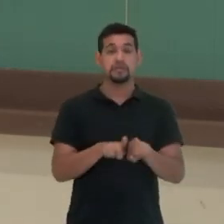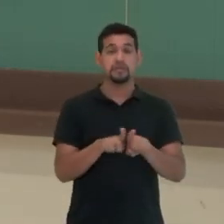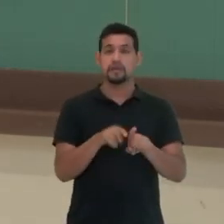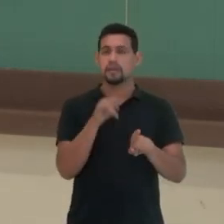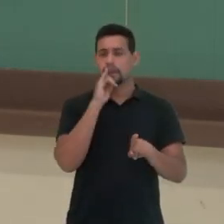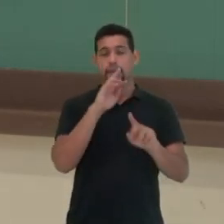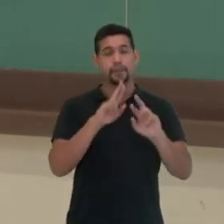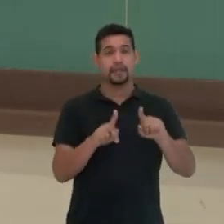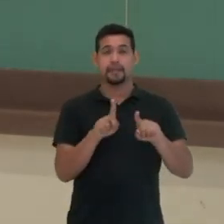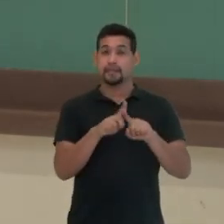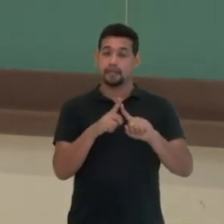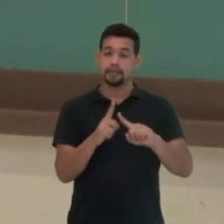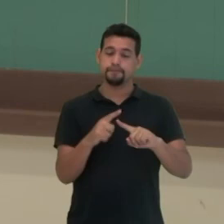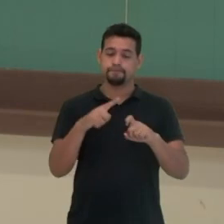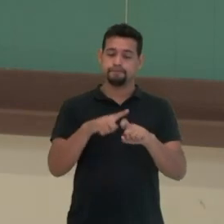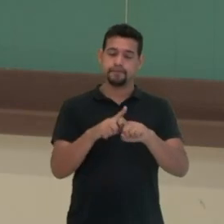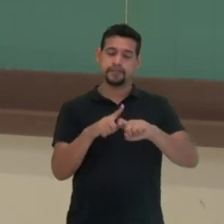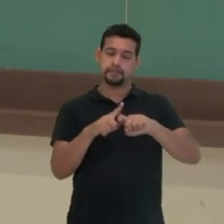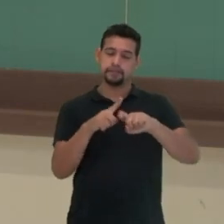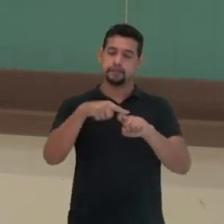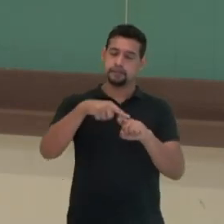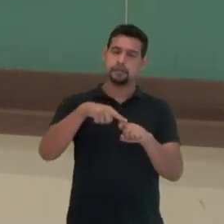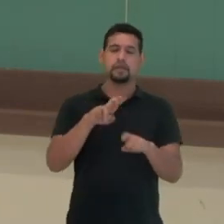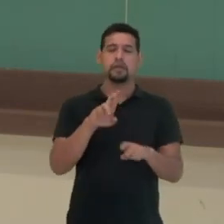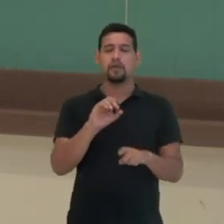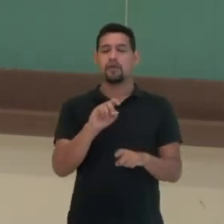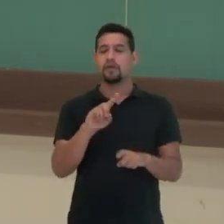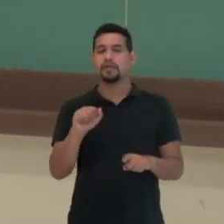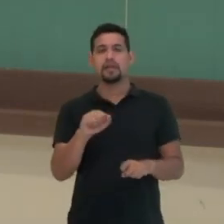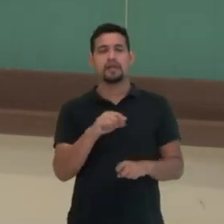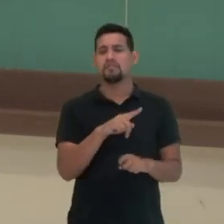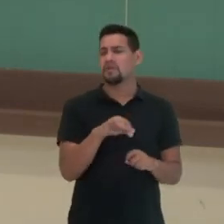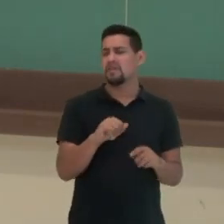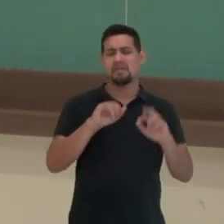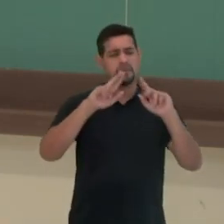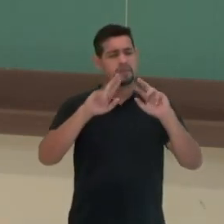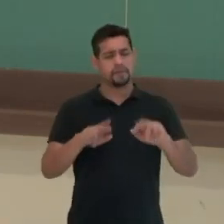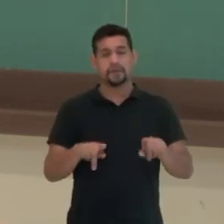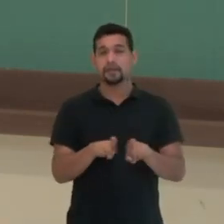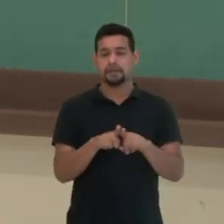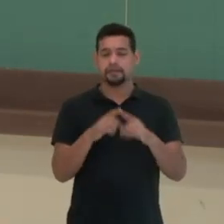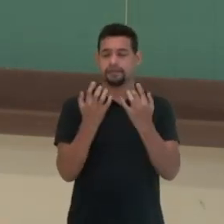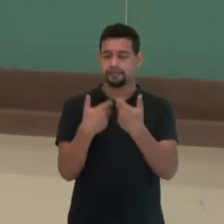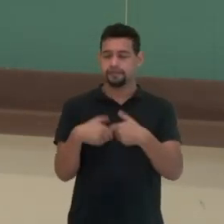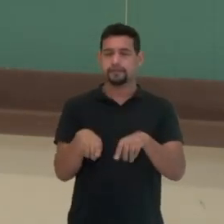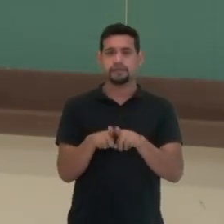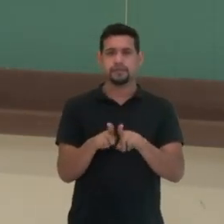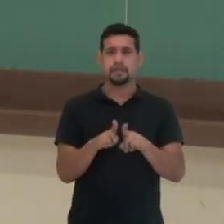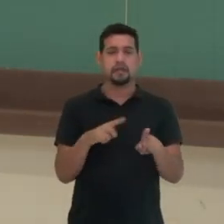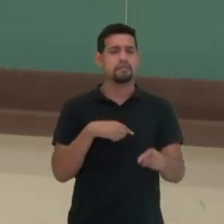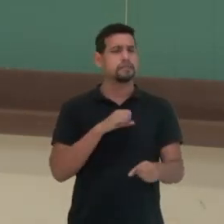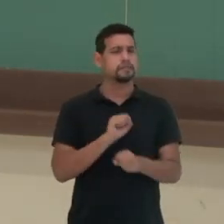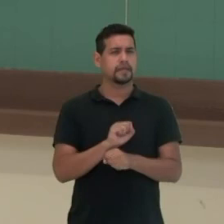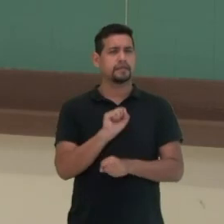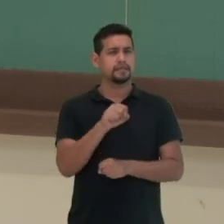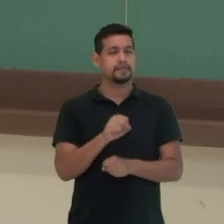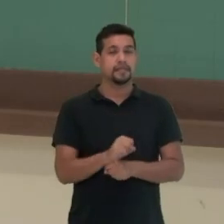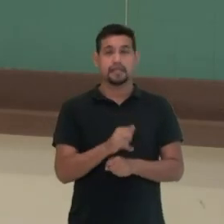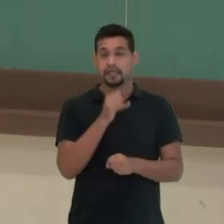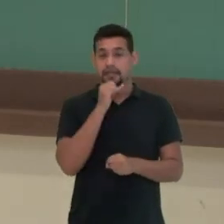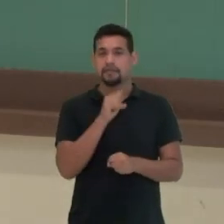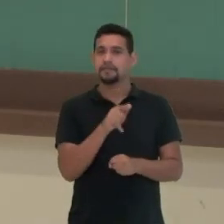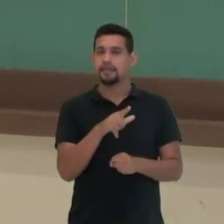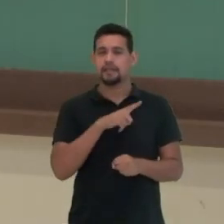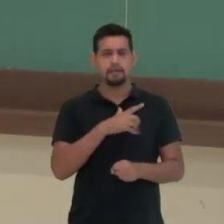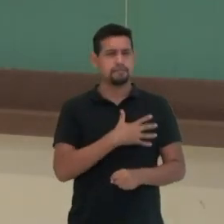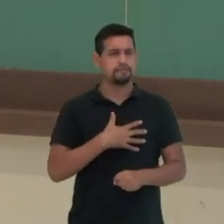plano inclinado, conceito de roda, polia, roldana e engrenagem. Eu espero que você